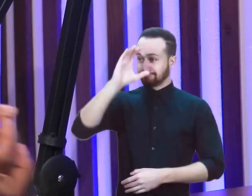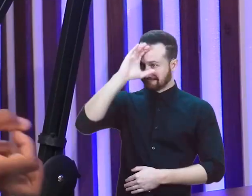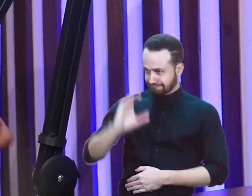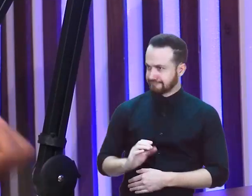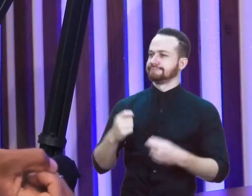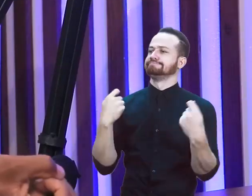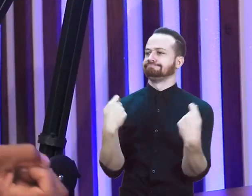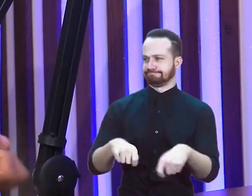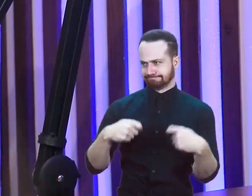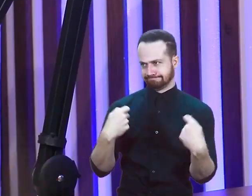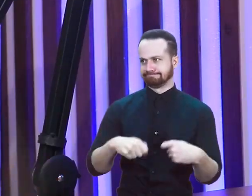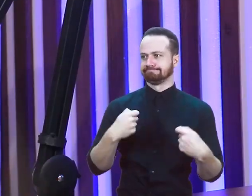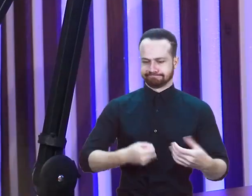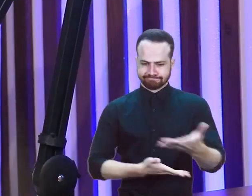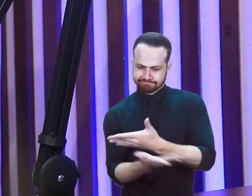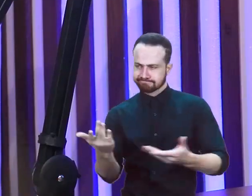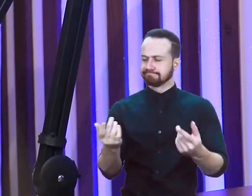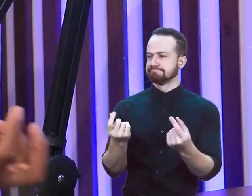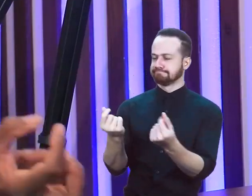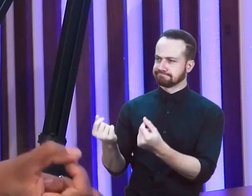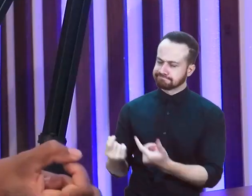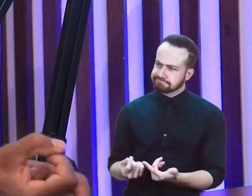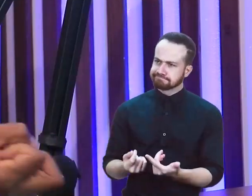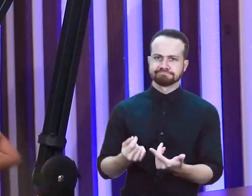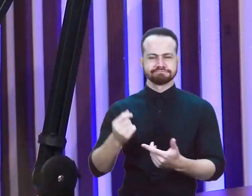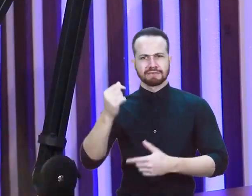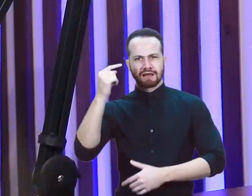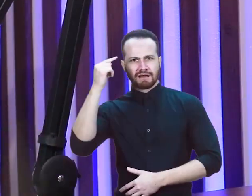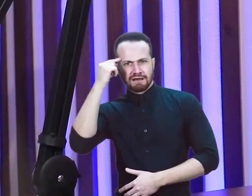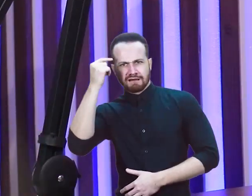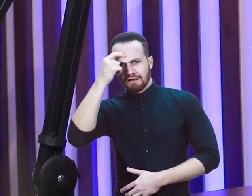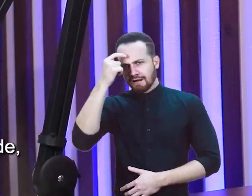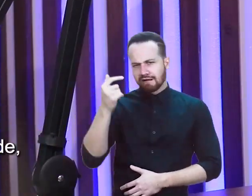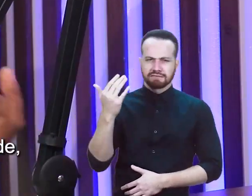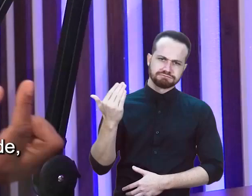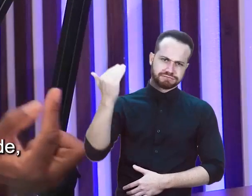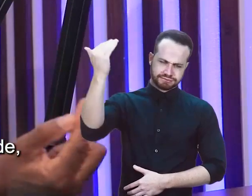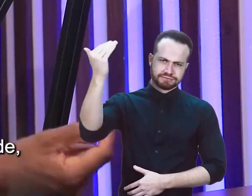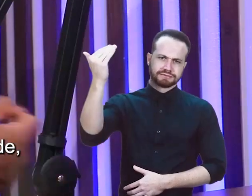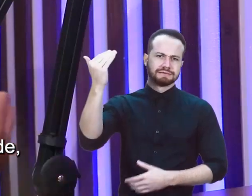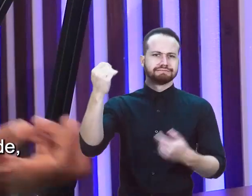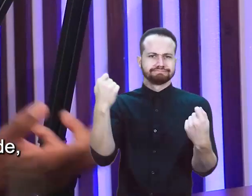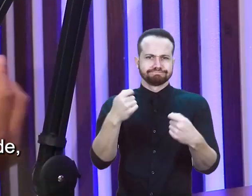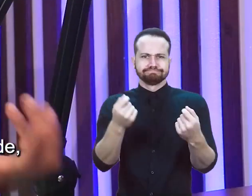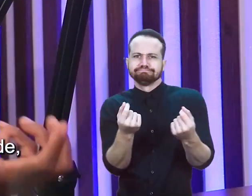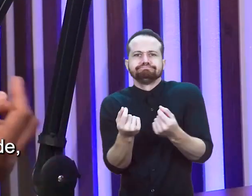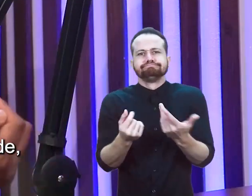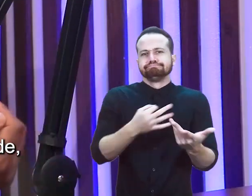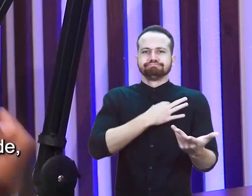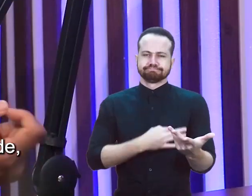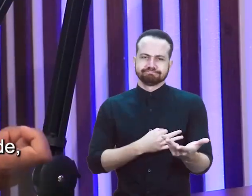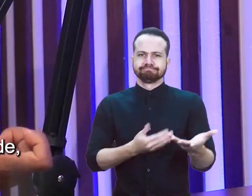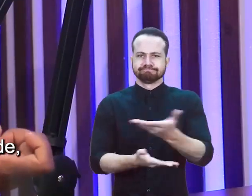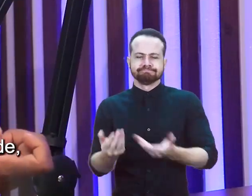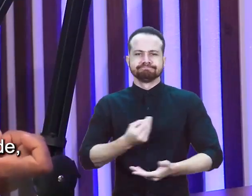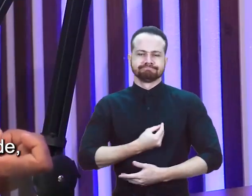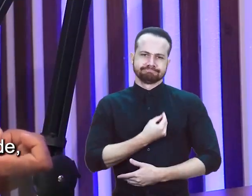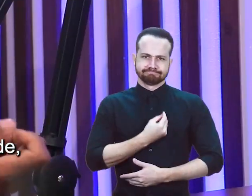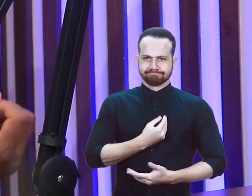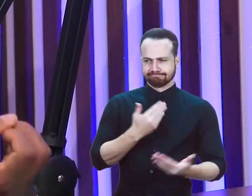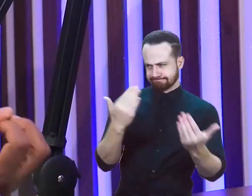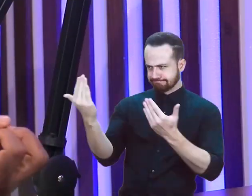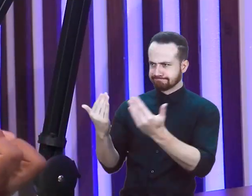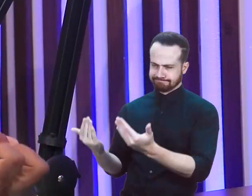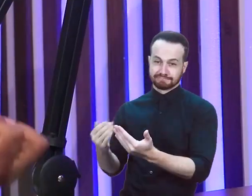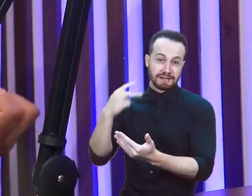para fomentar a economia, para a intelectualidade, ou seja, para gerar dignidade, vida entre as